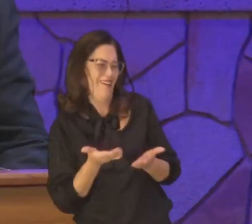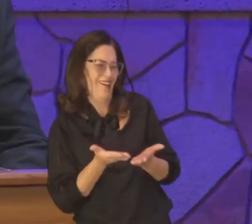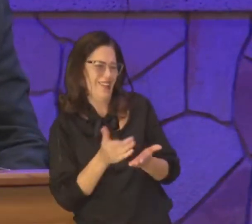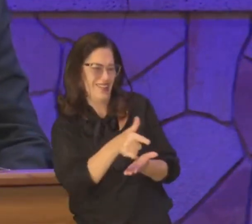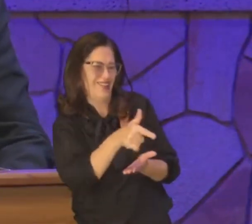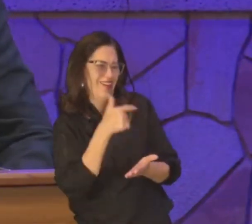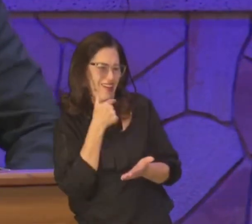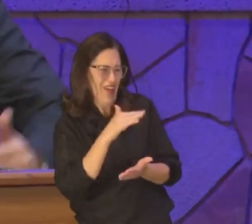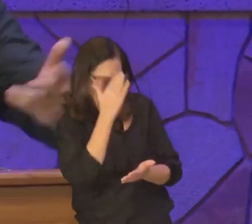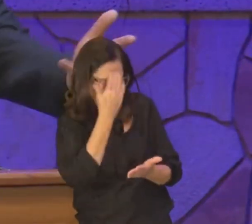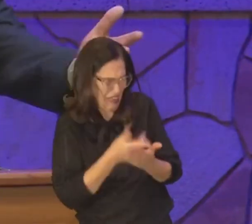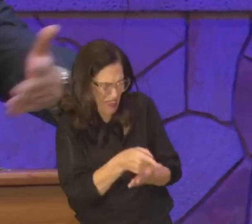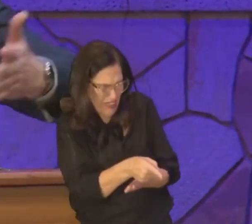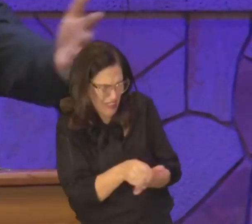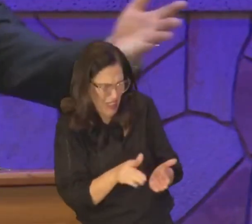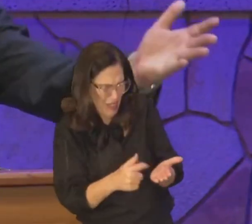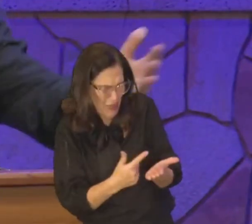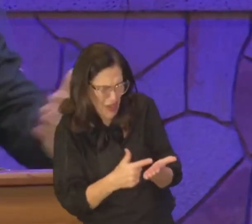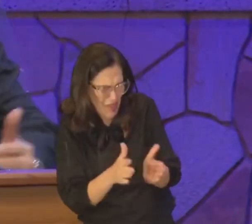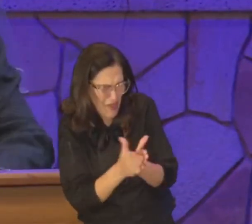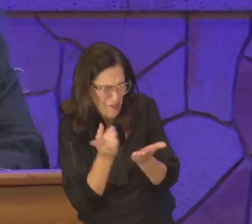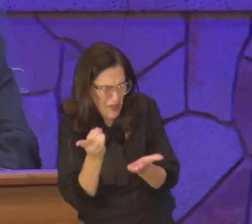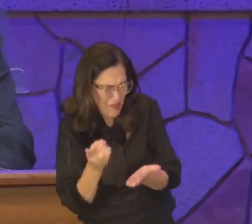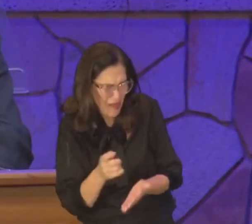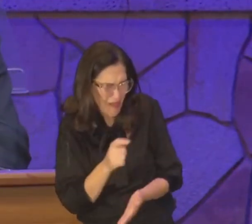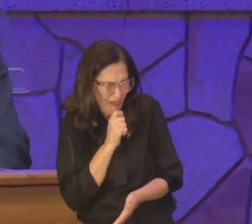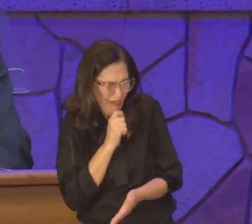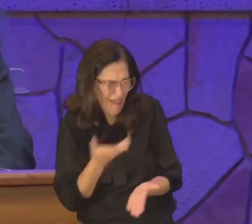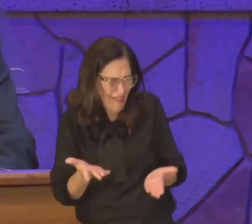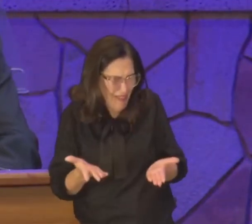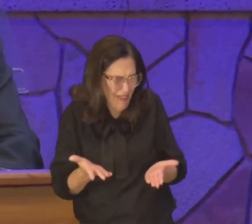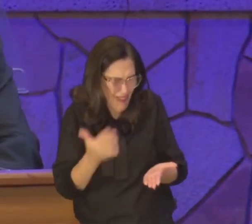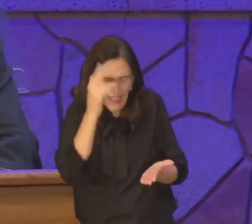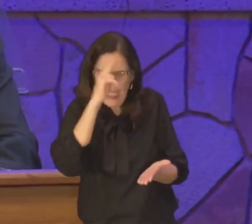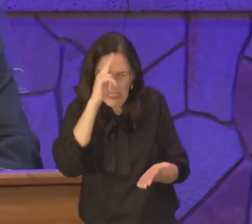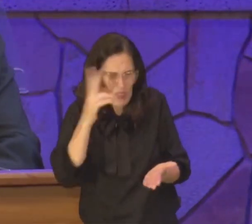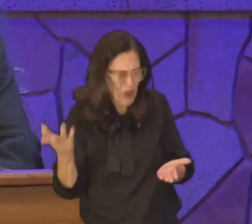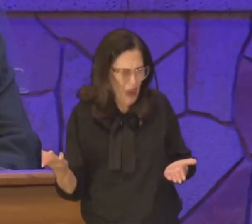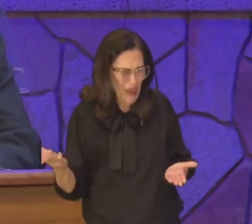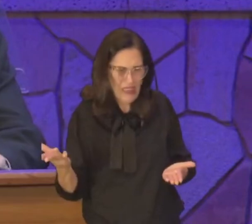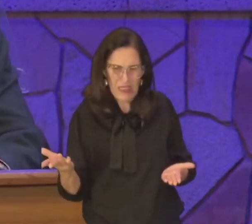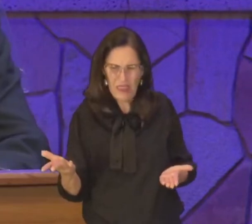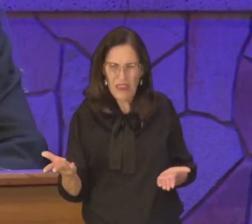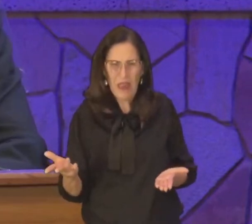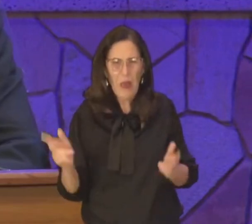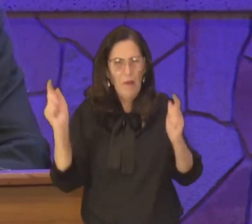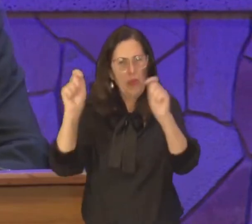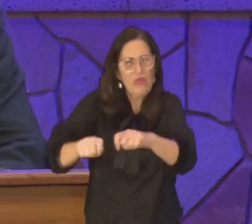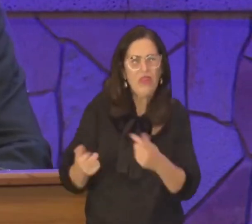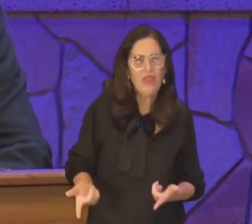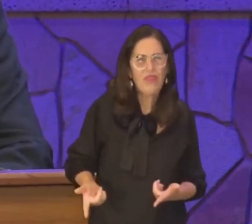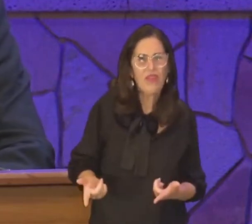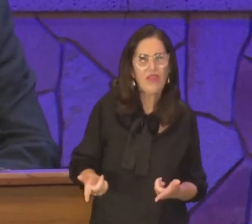Vocês acreditam nisso, nesse livro? Vocês acreditam ainda nessas histórias? Será que é possível?